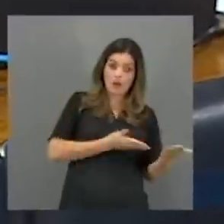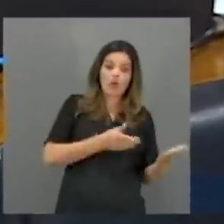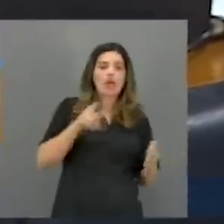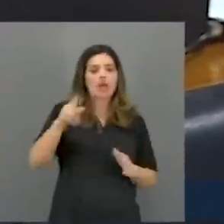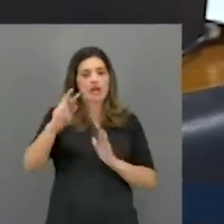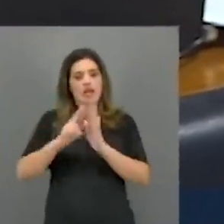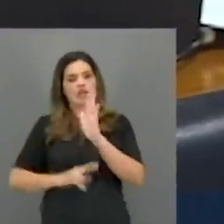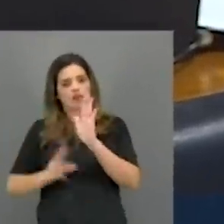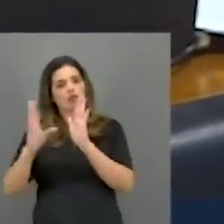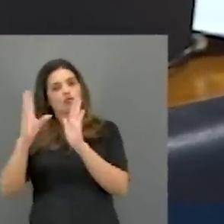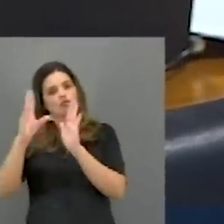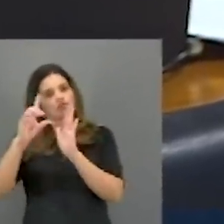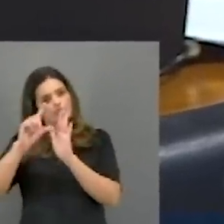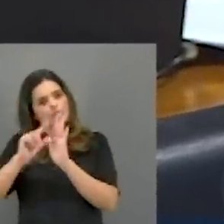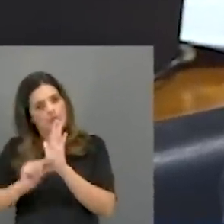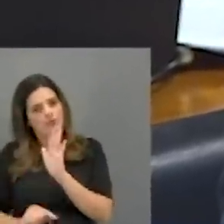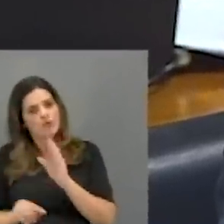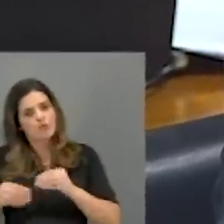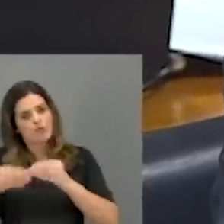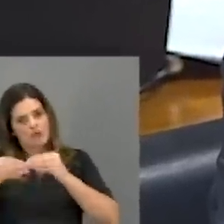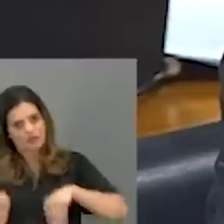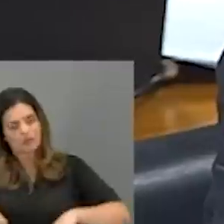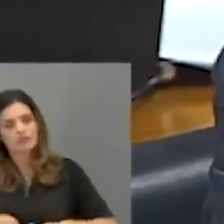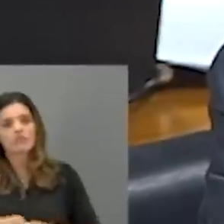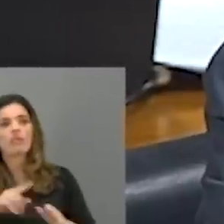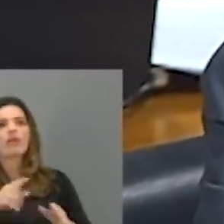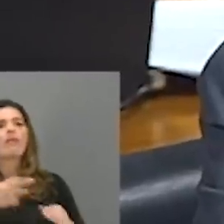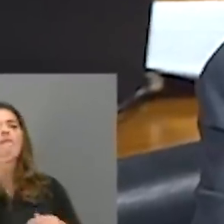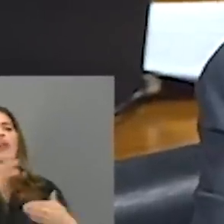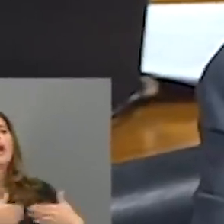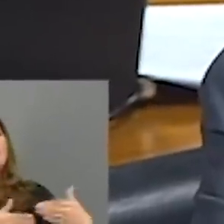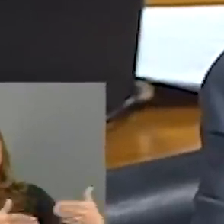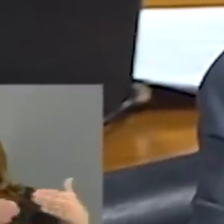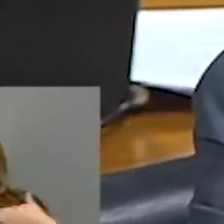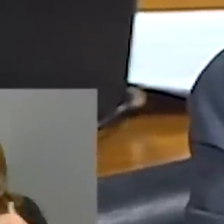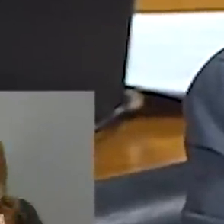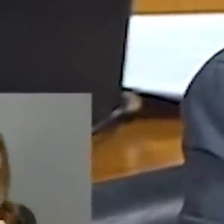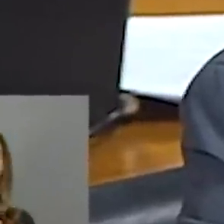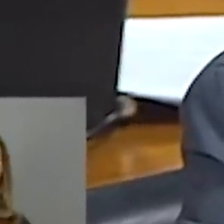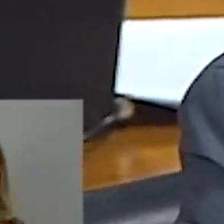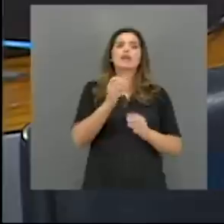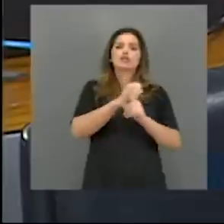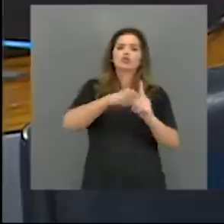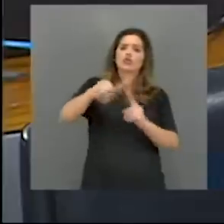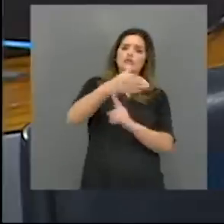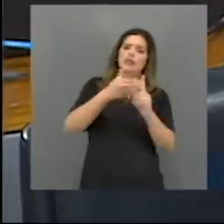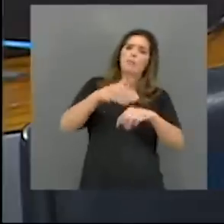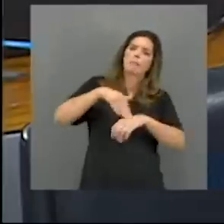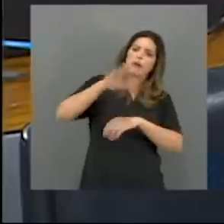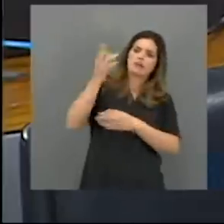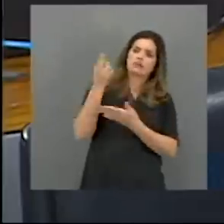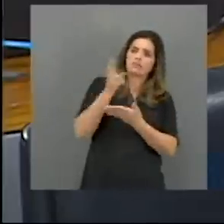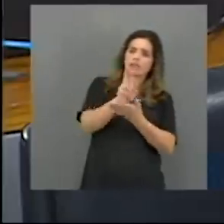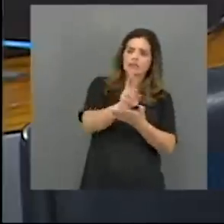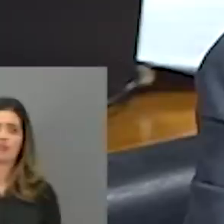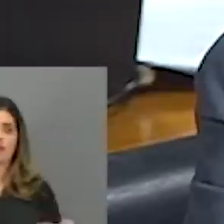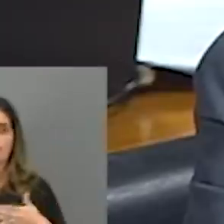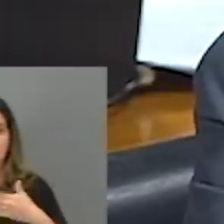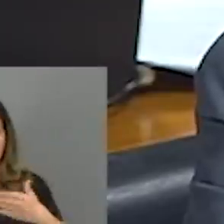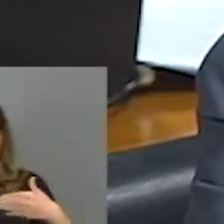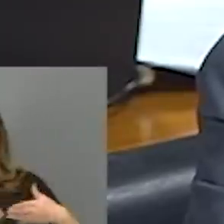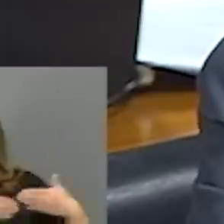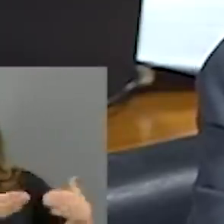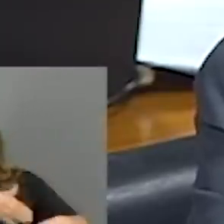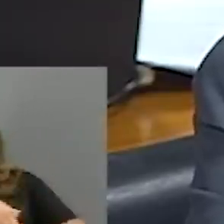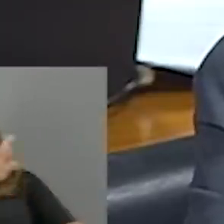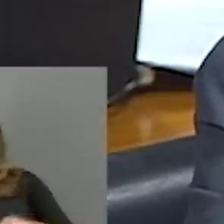O discurso governista, né, para o aumento do número de ministérios é de que a sociedade estaria mais representada pelo aumento de número de ministérios, que